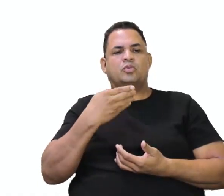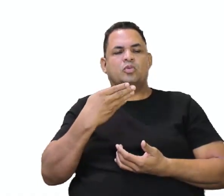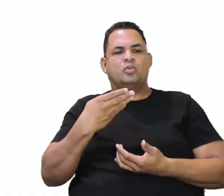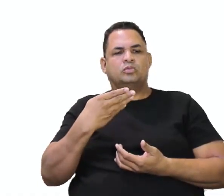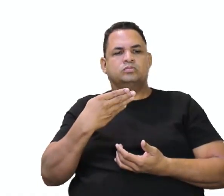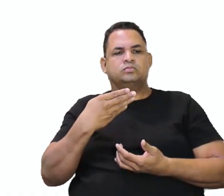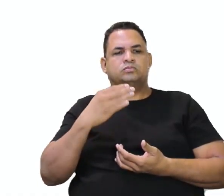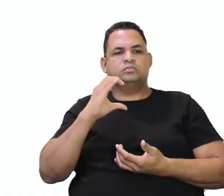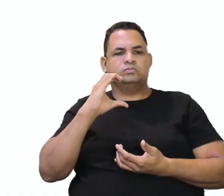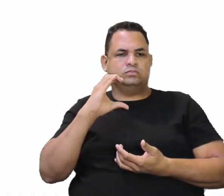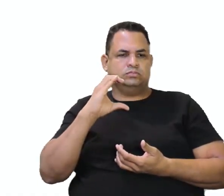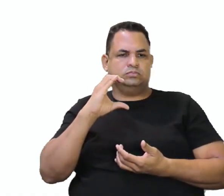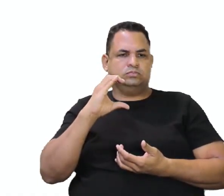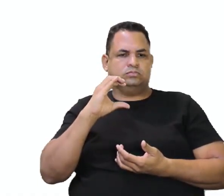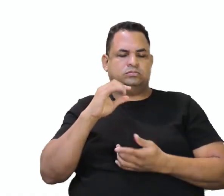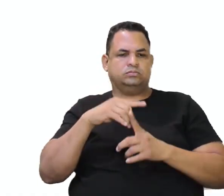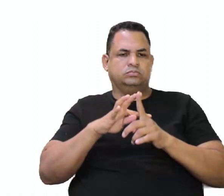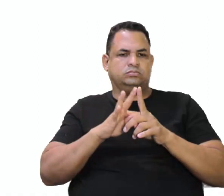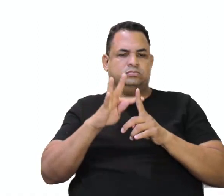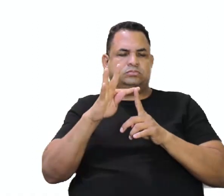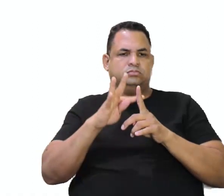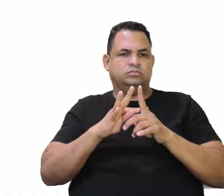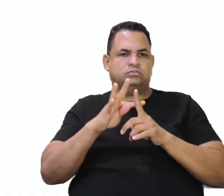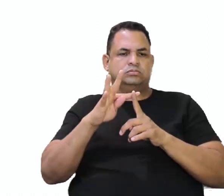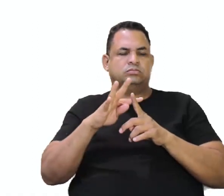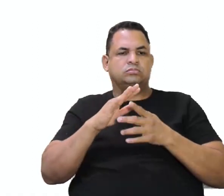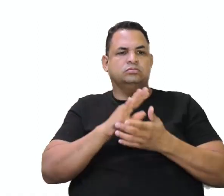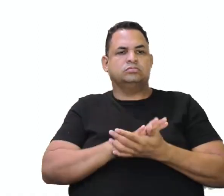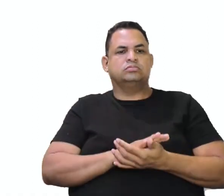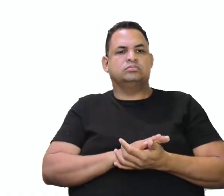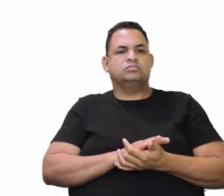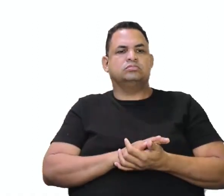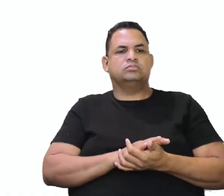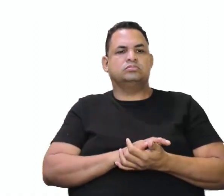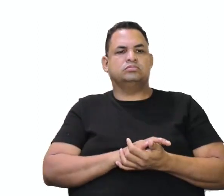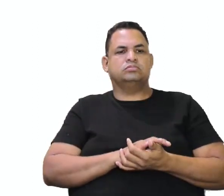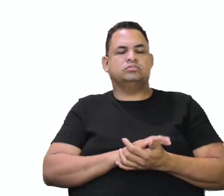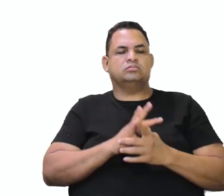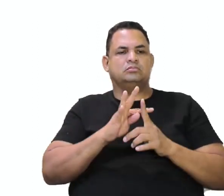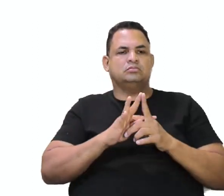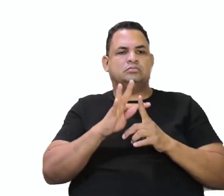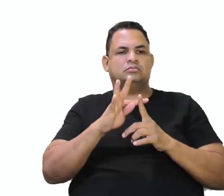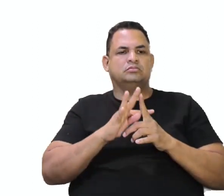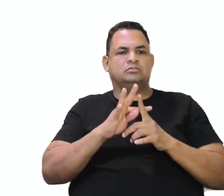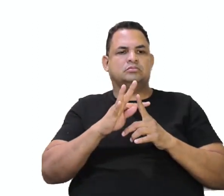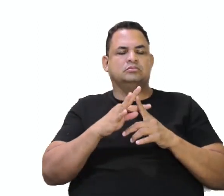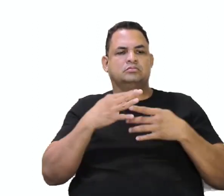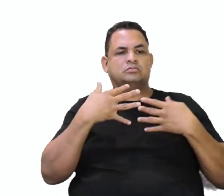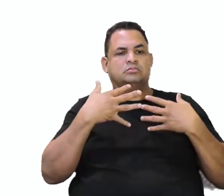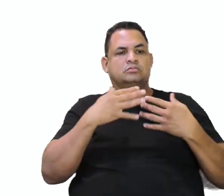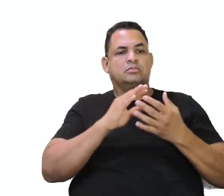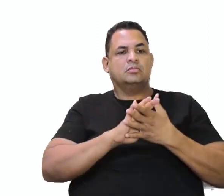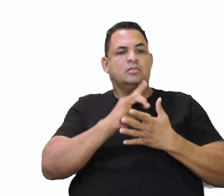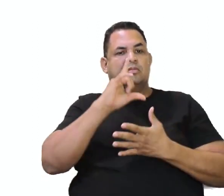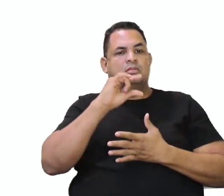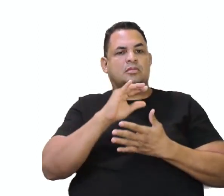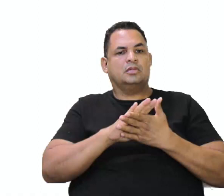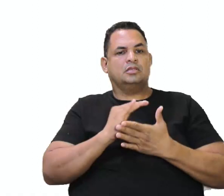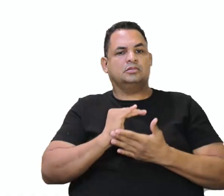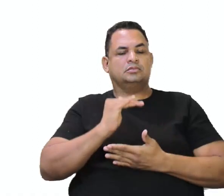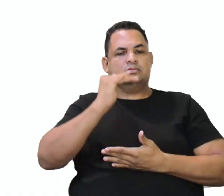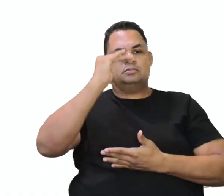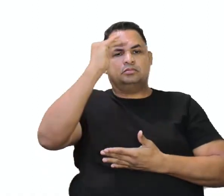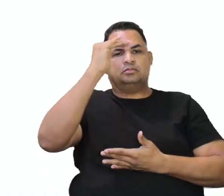29,4 graus, certo? Uma temperatura menor do que se a gente levar